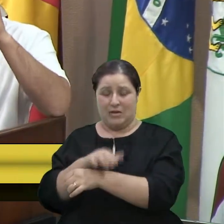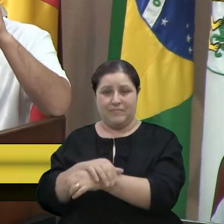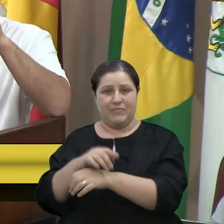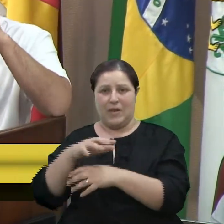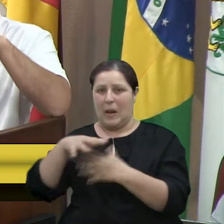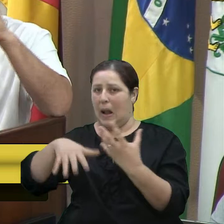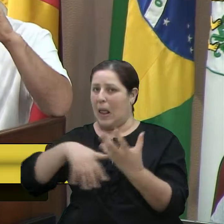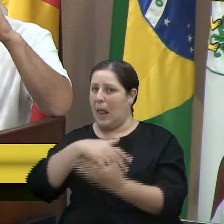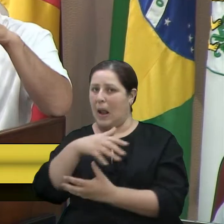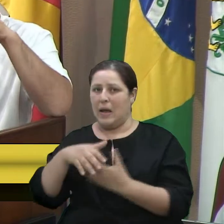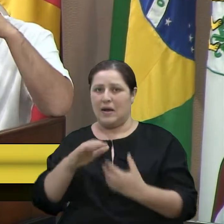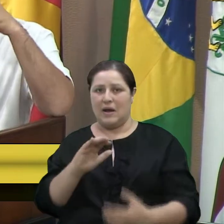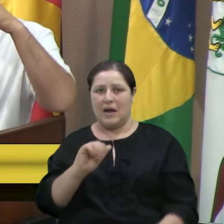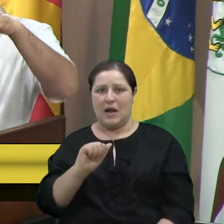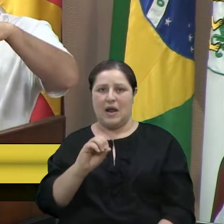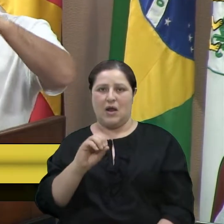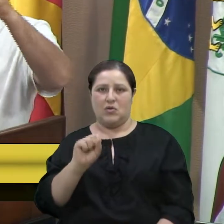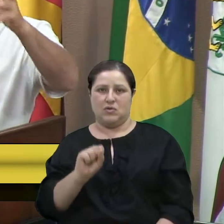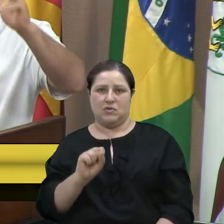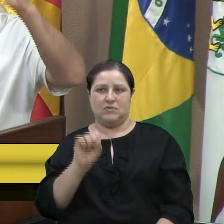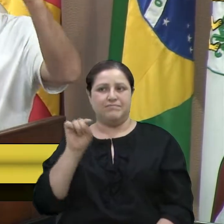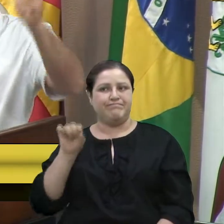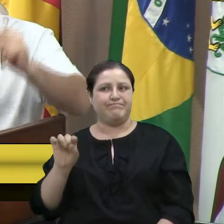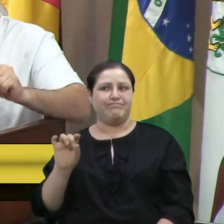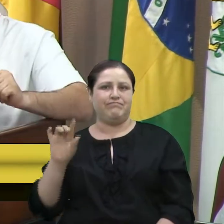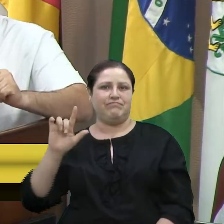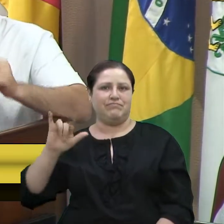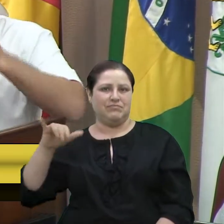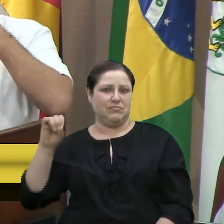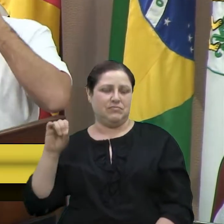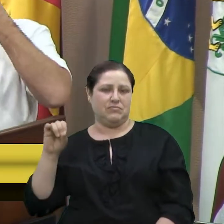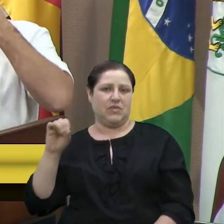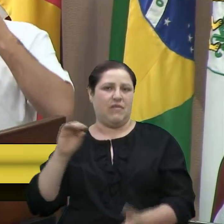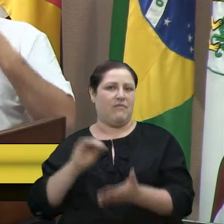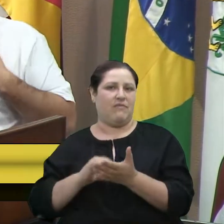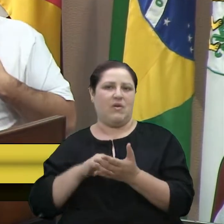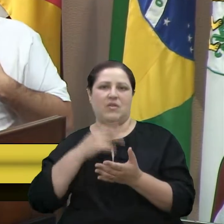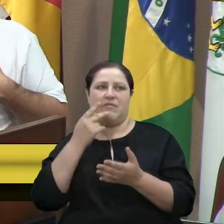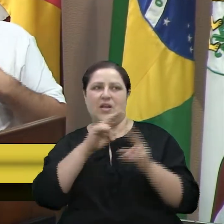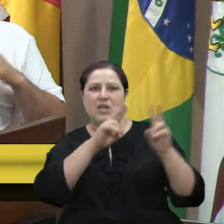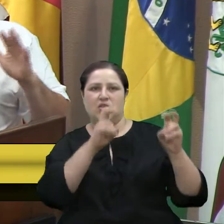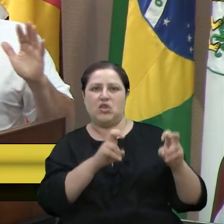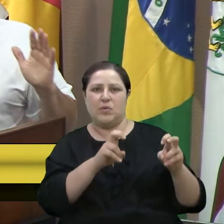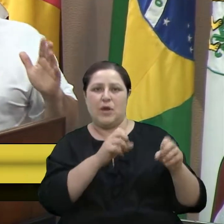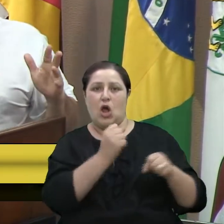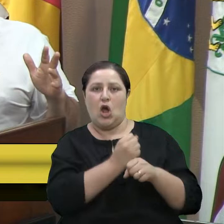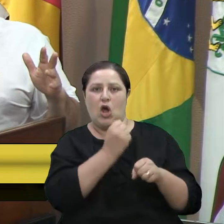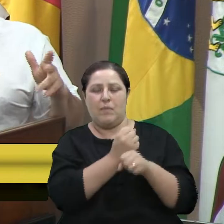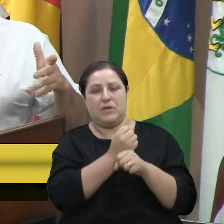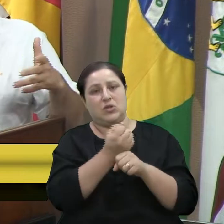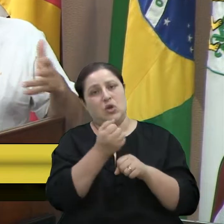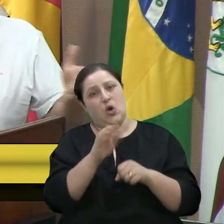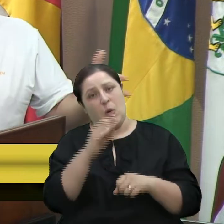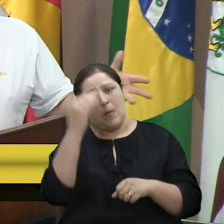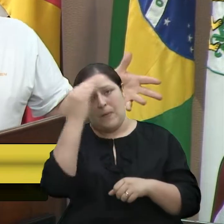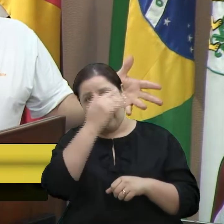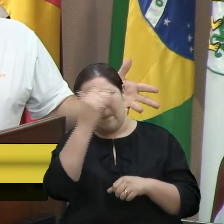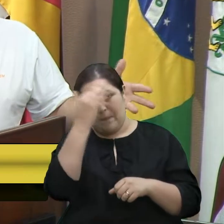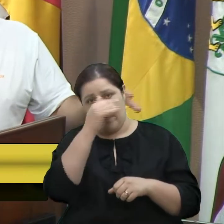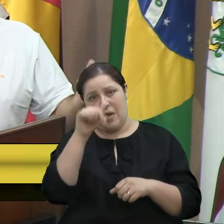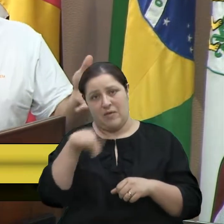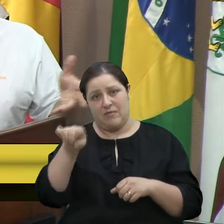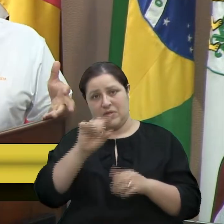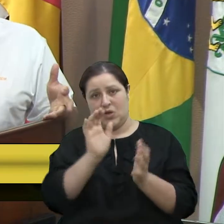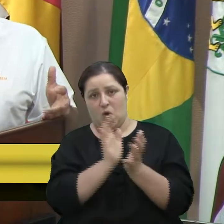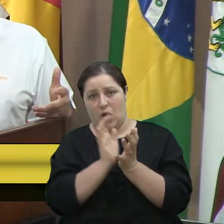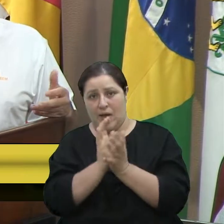só disso, dos resíduos, eu não estou nem falando das obras. Agora, só se o prefeito Adiló e aqui os colegas